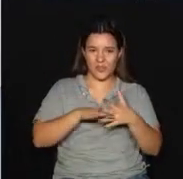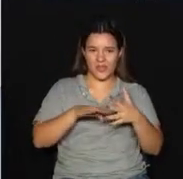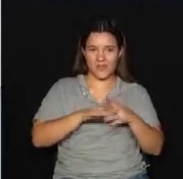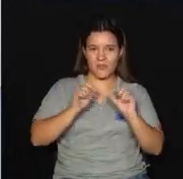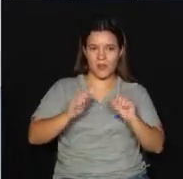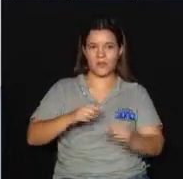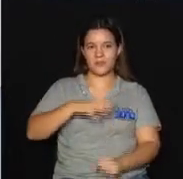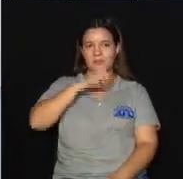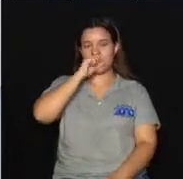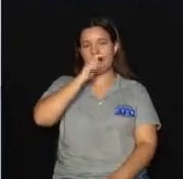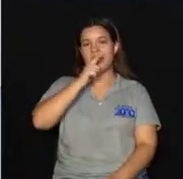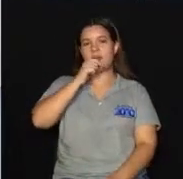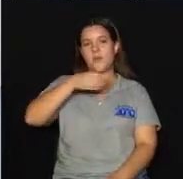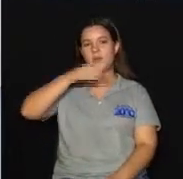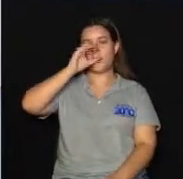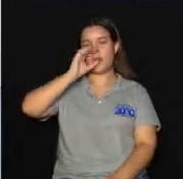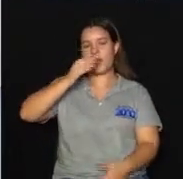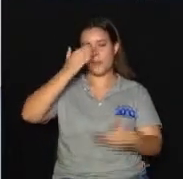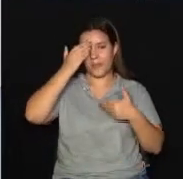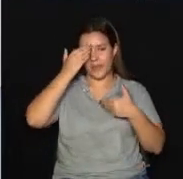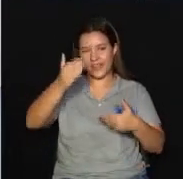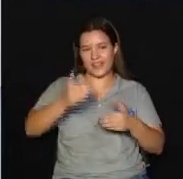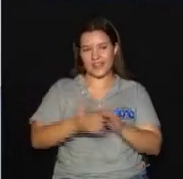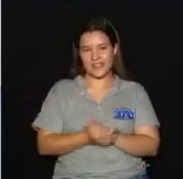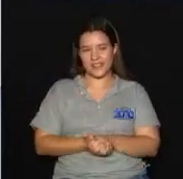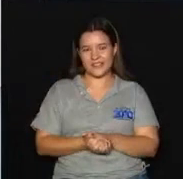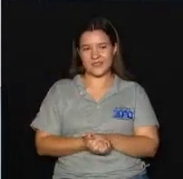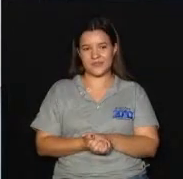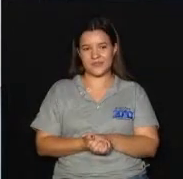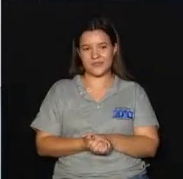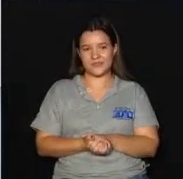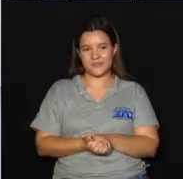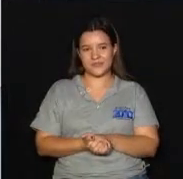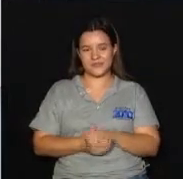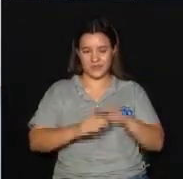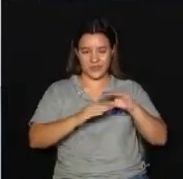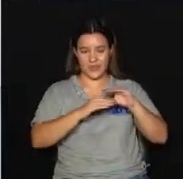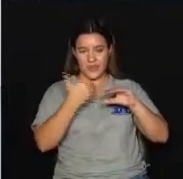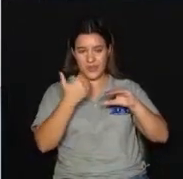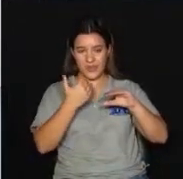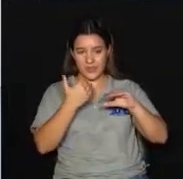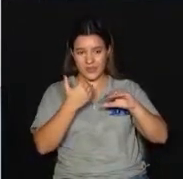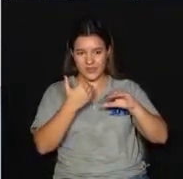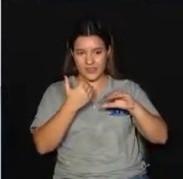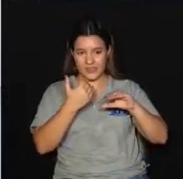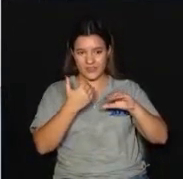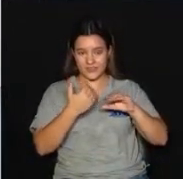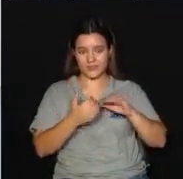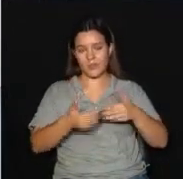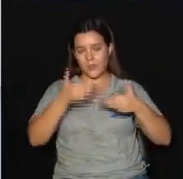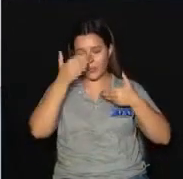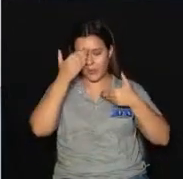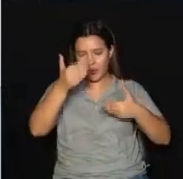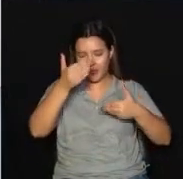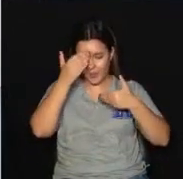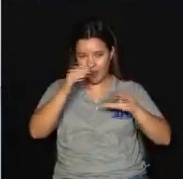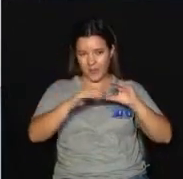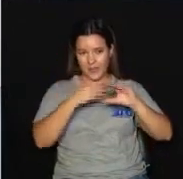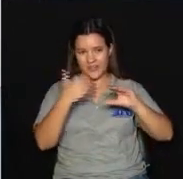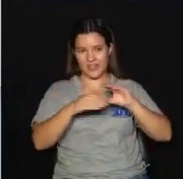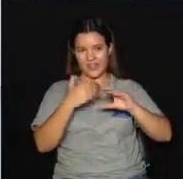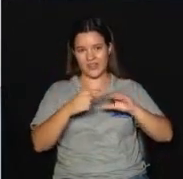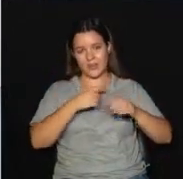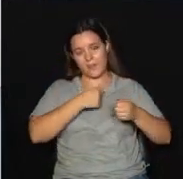tomar um ar, beba uma água, Gabriel. Muito obrigado. Cristóbal Guimarães, do Jardim Rocim. Muito obrigado pela